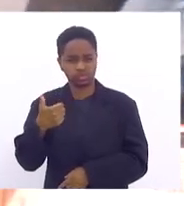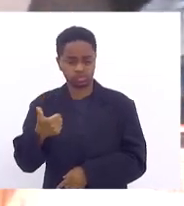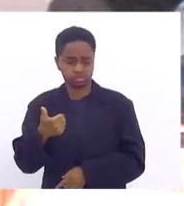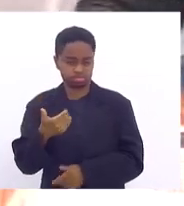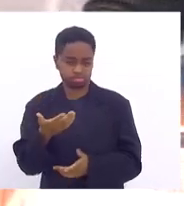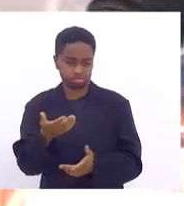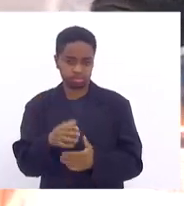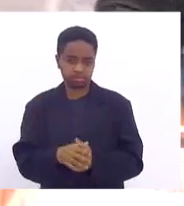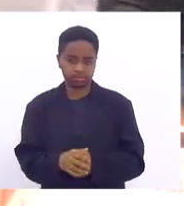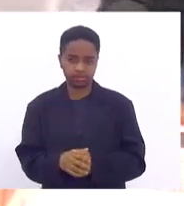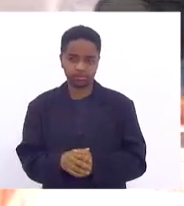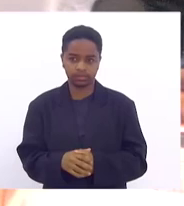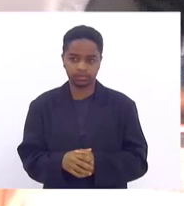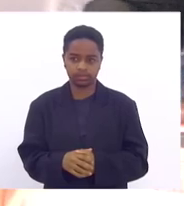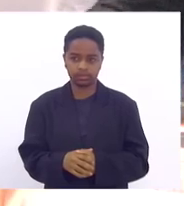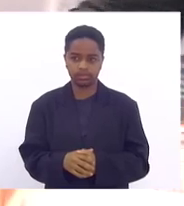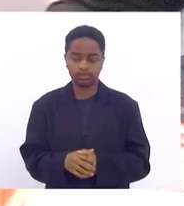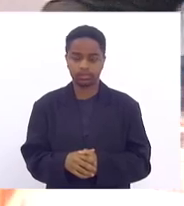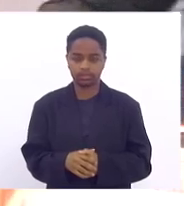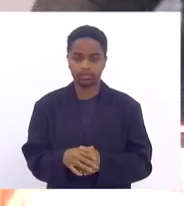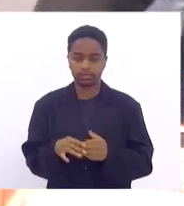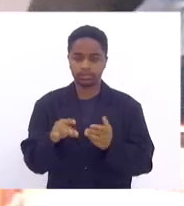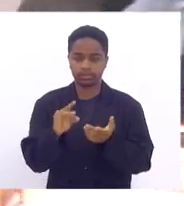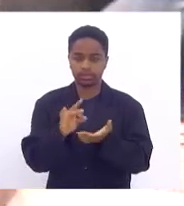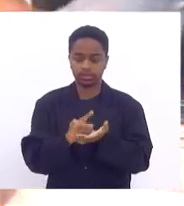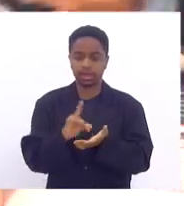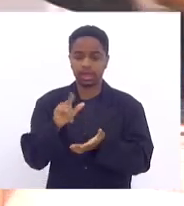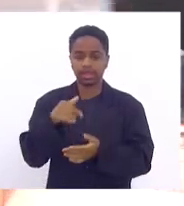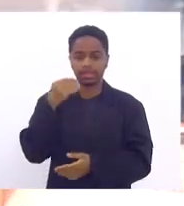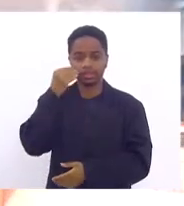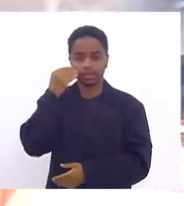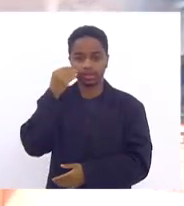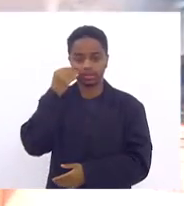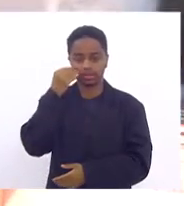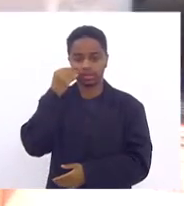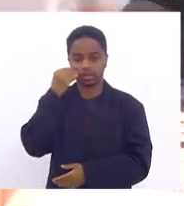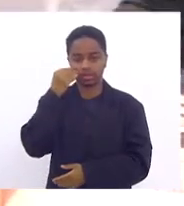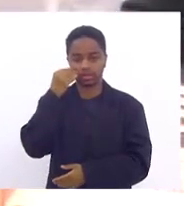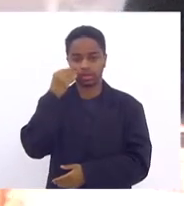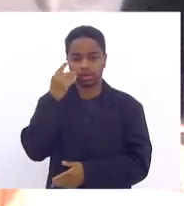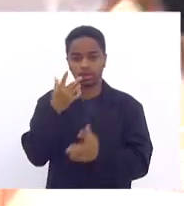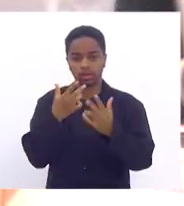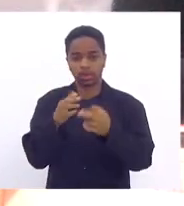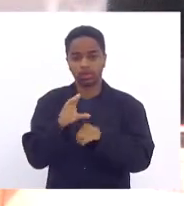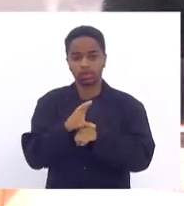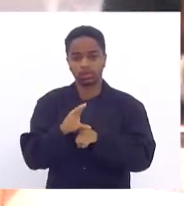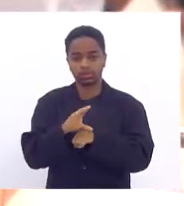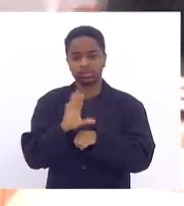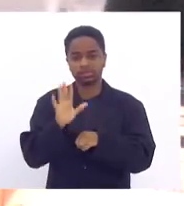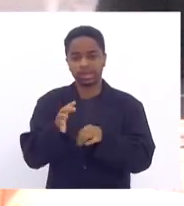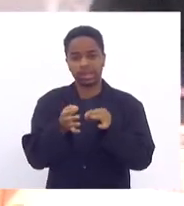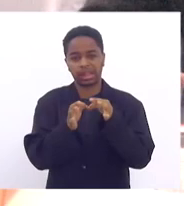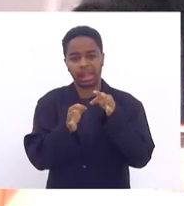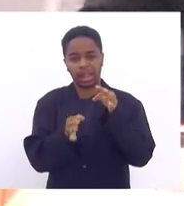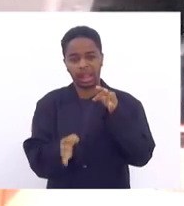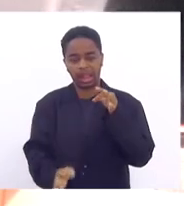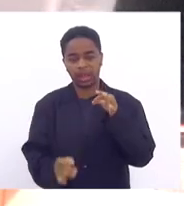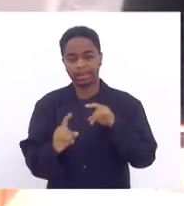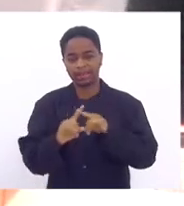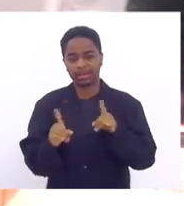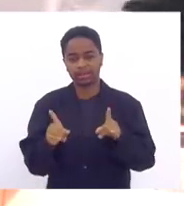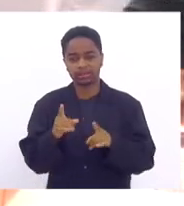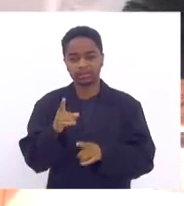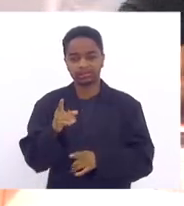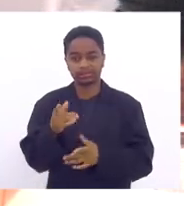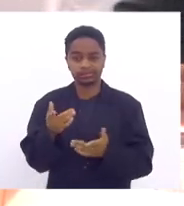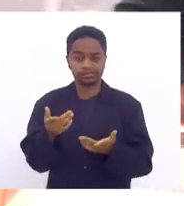o que é que é realmente tentar como a nossa Constituição já é tão grande eu acho que mais um